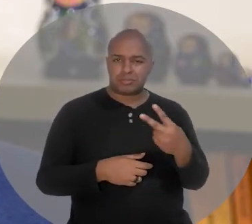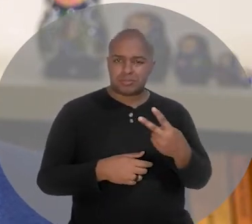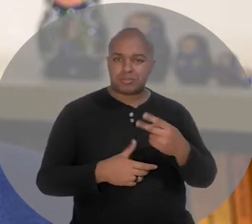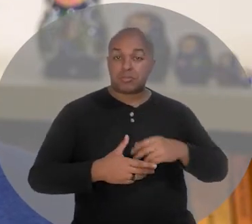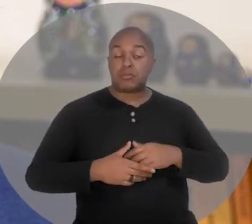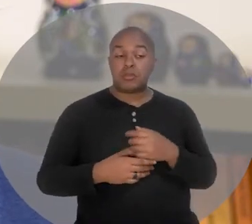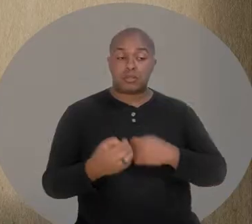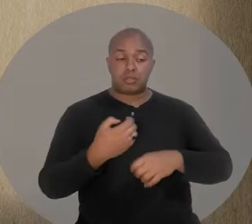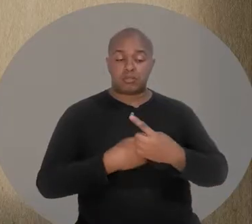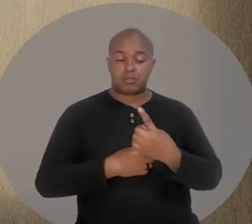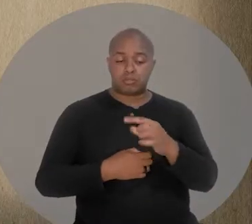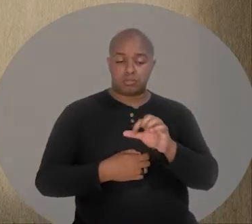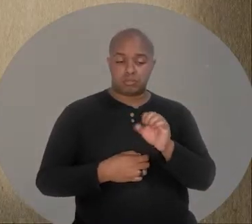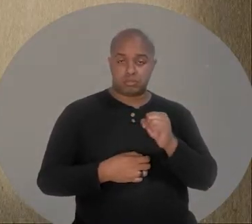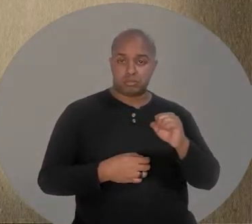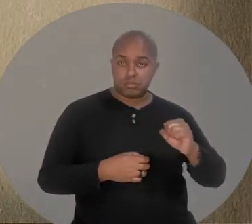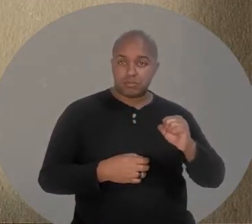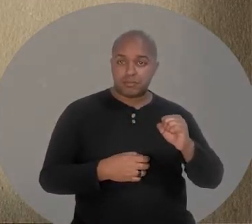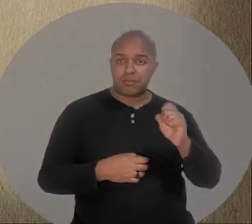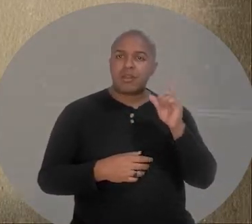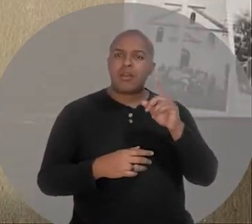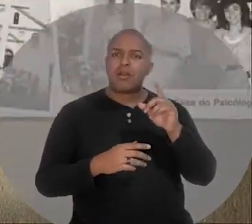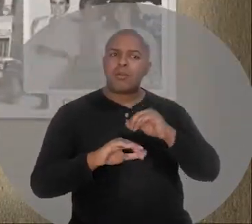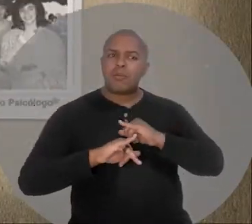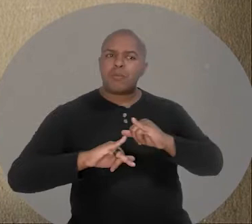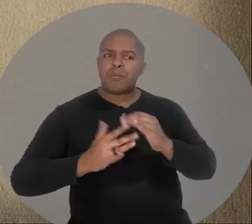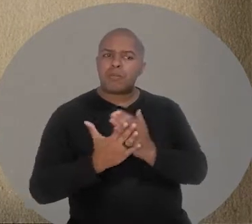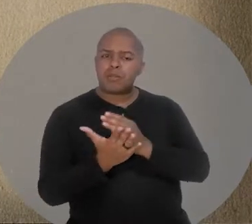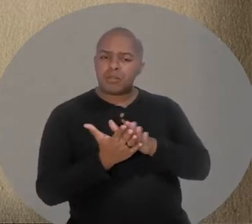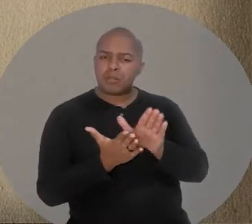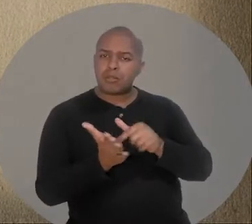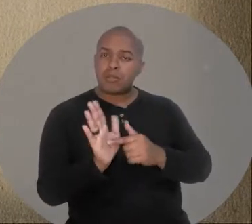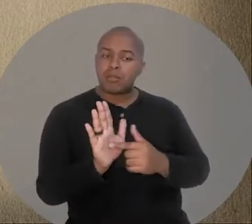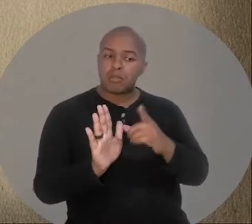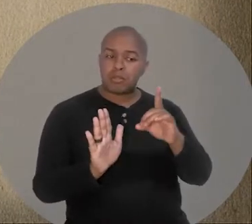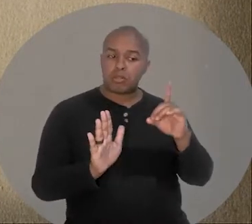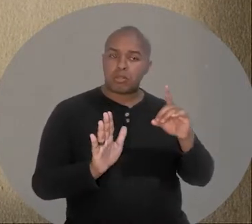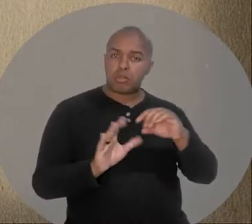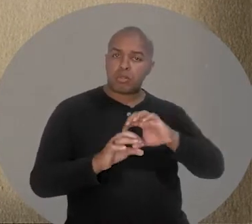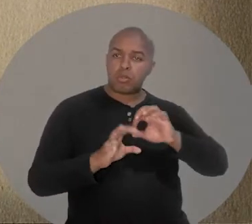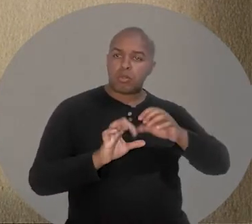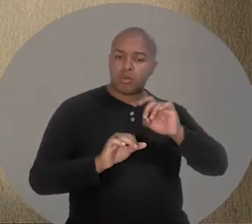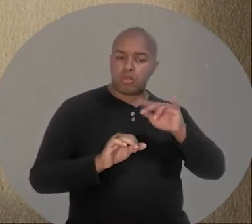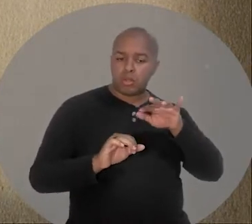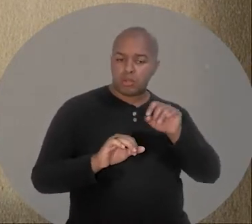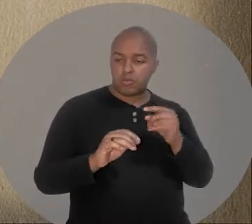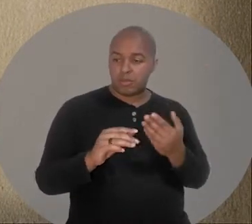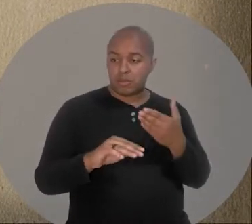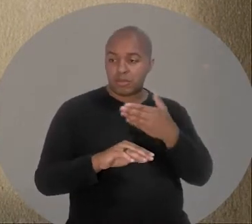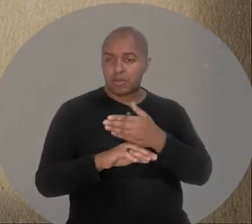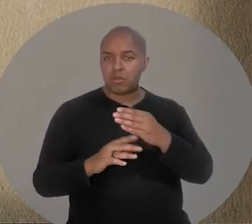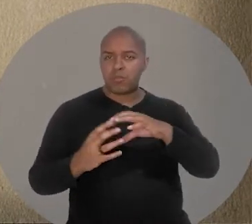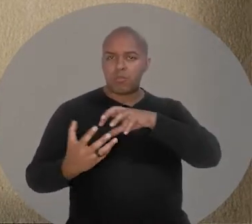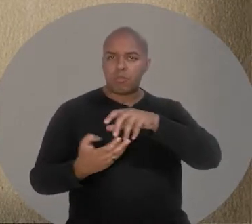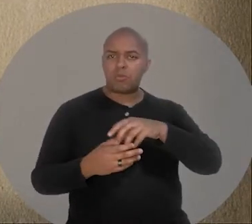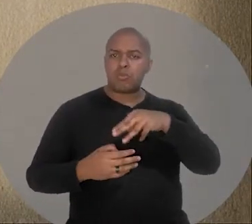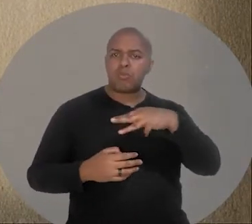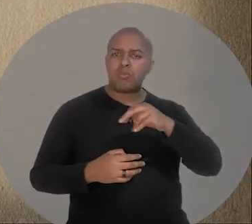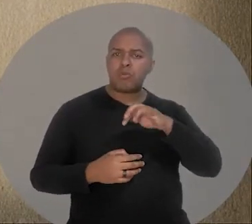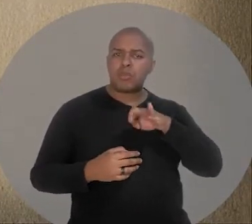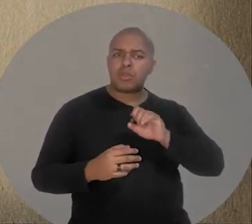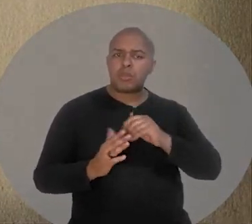2002. Né? Em 1988, publiquei o livreto Do Olimpo ao Mundo dos Mortais.